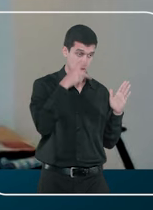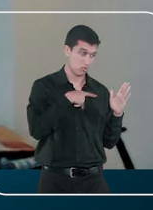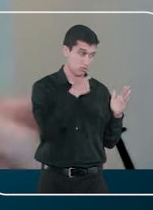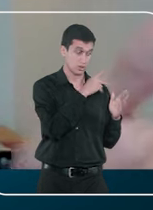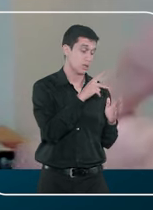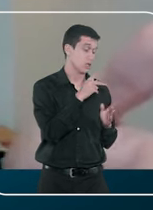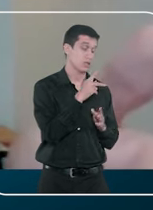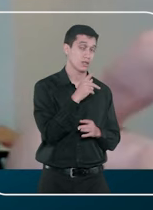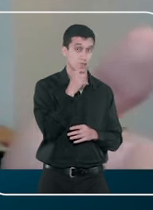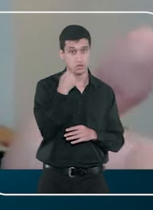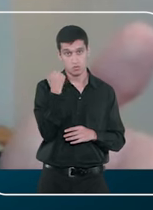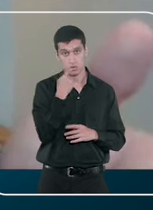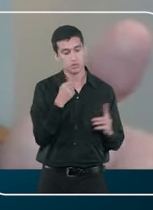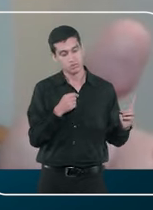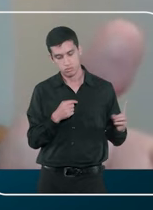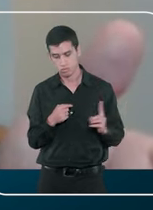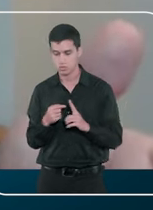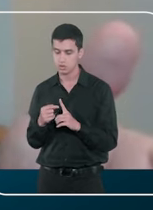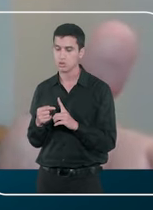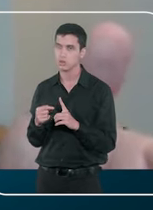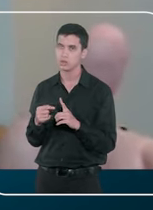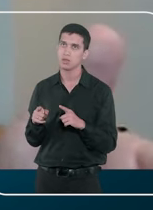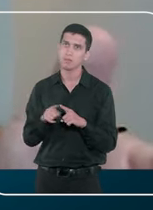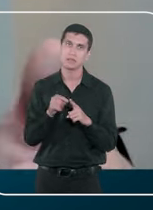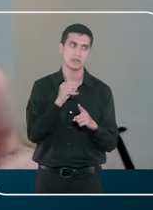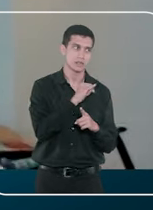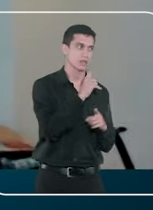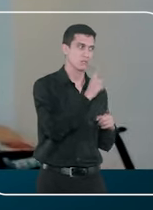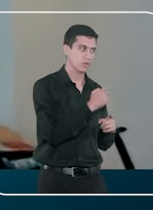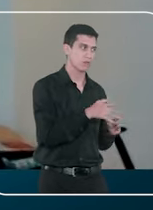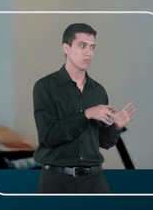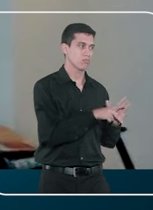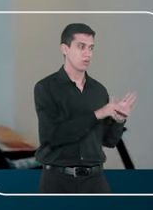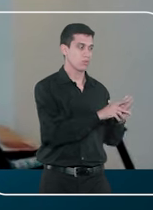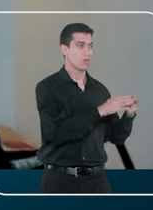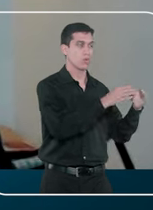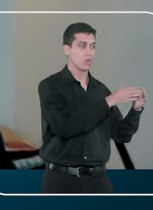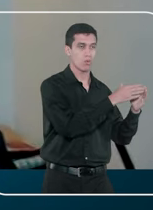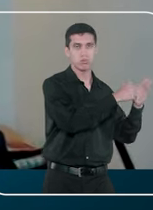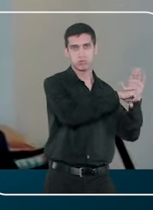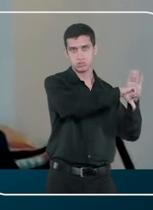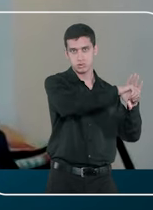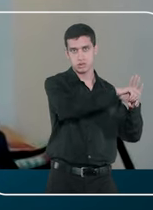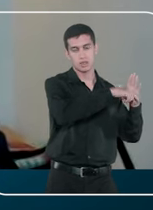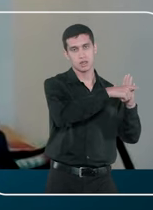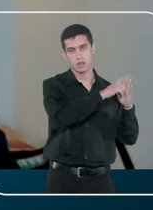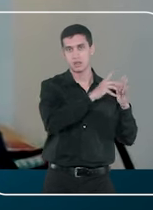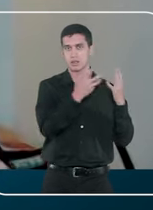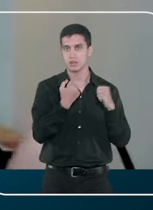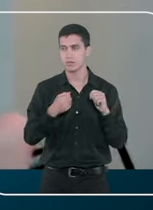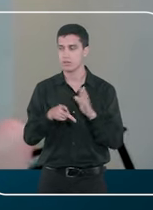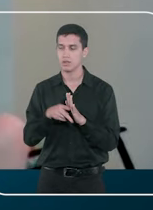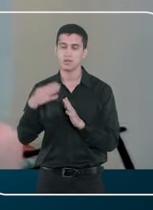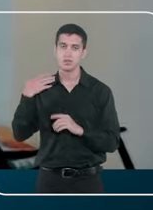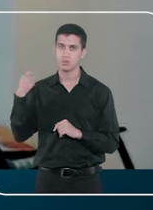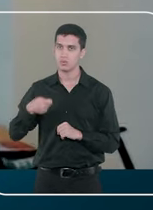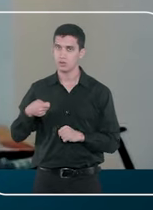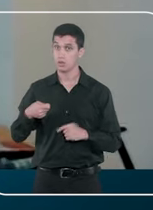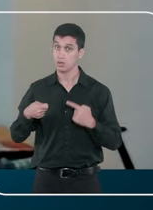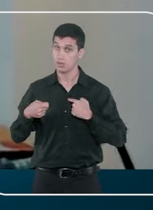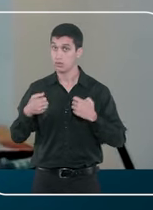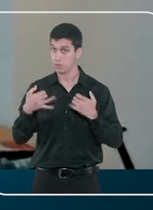organizações criminosas, que é a regra quando se fala de colaboração premiada, previamente autorizado pelo juízo. Do que eu estou me referindo